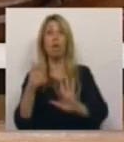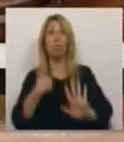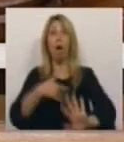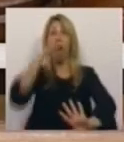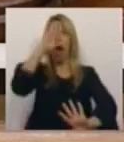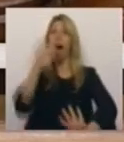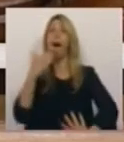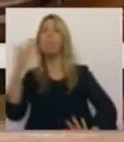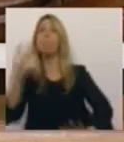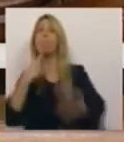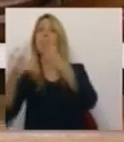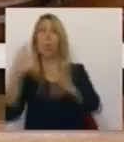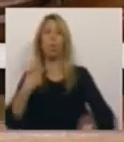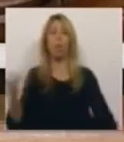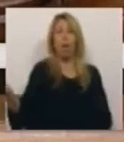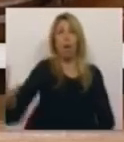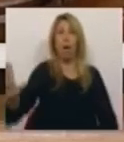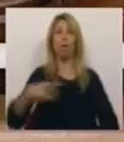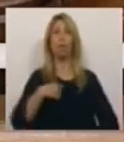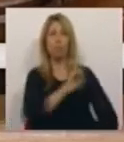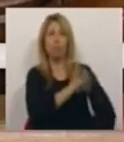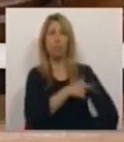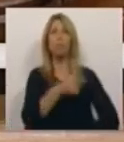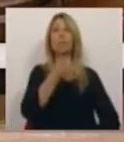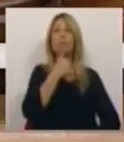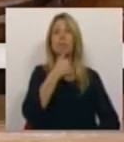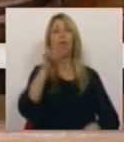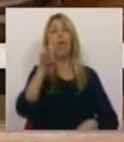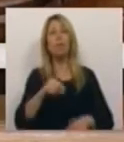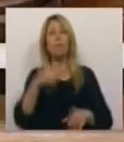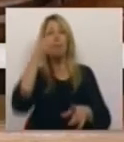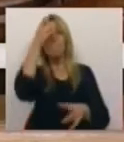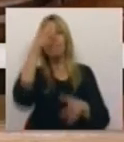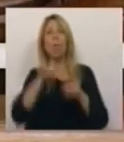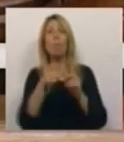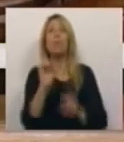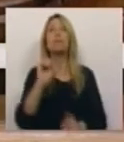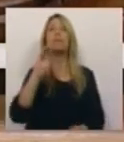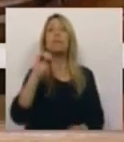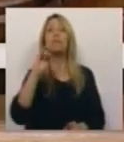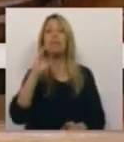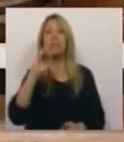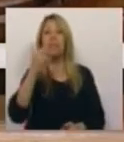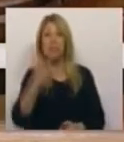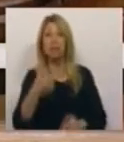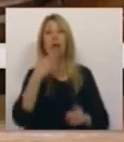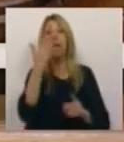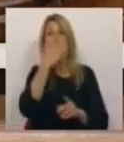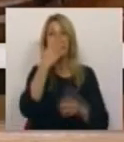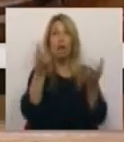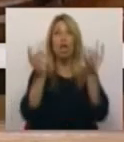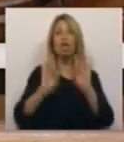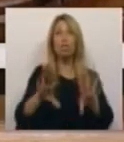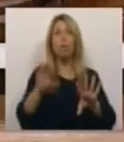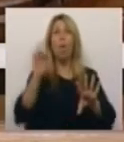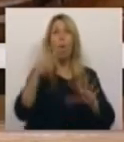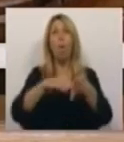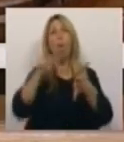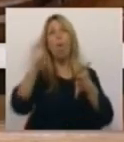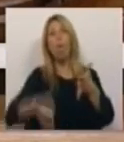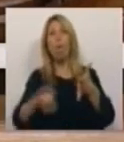a consideração como vinculativo do parecer da CIT, quer em caso de despedimento, quer nos casos da não renovação